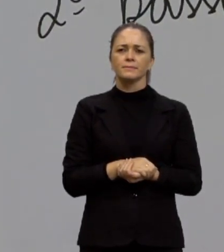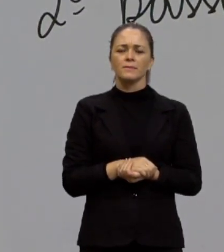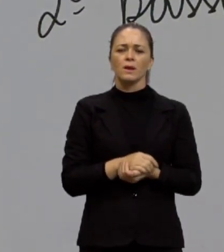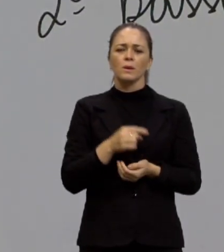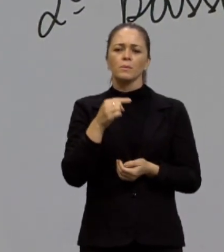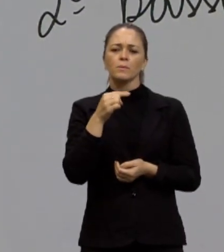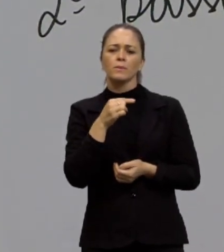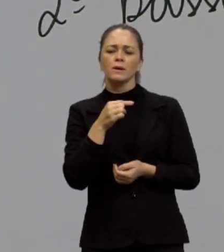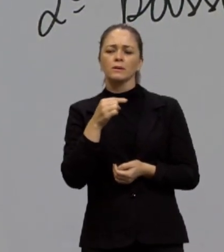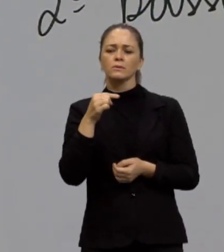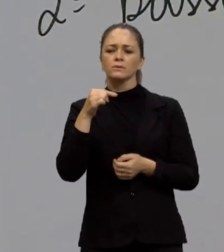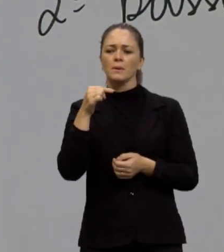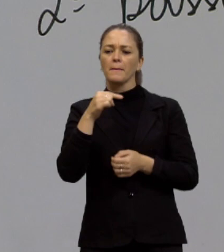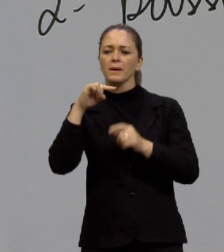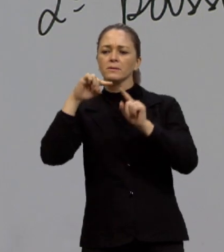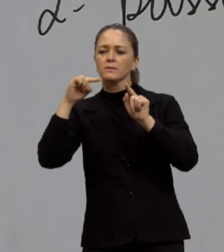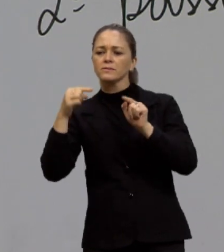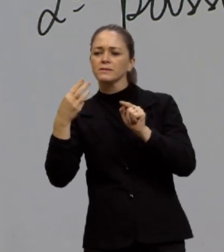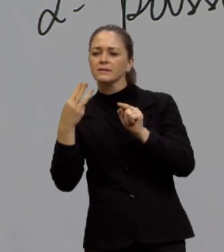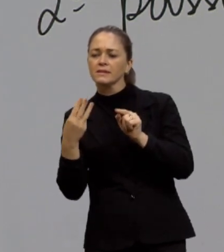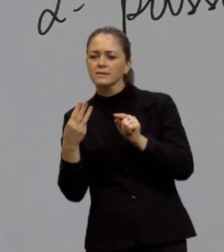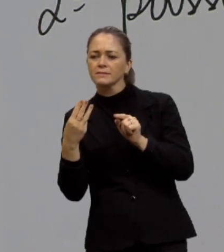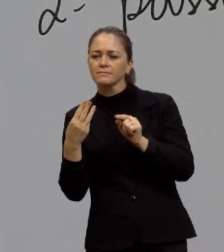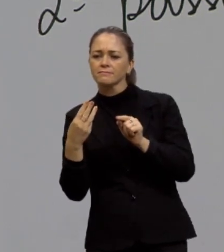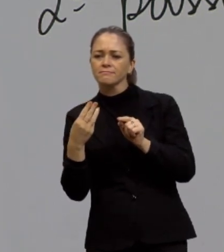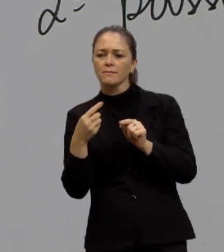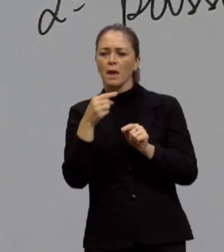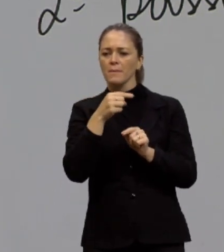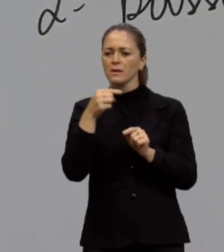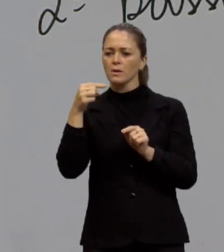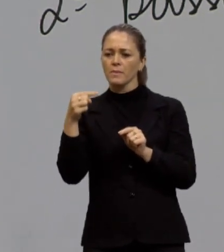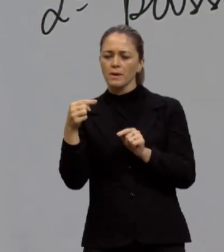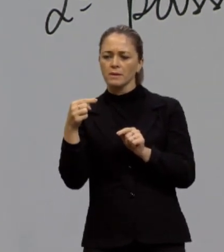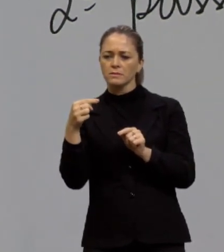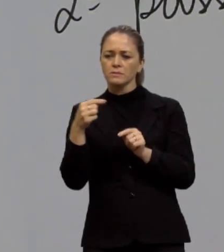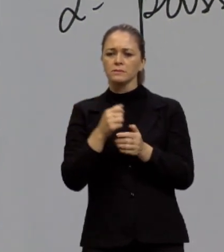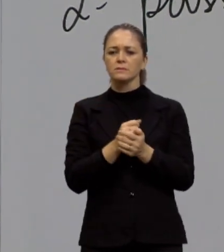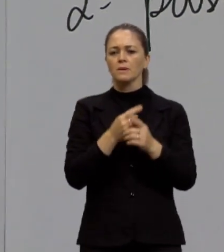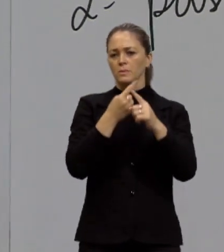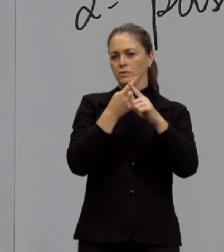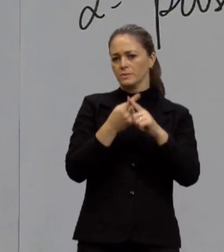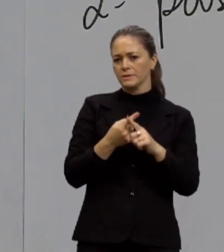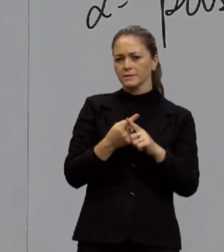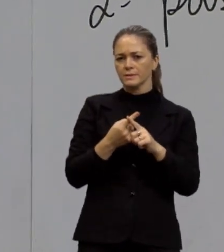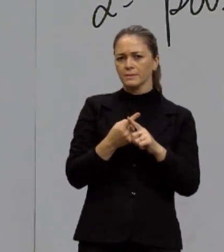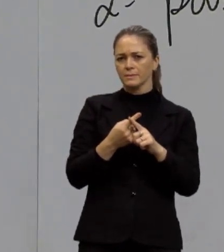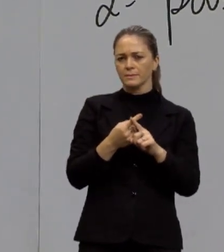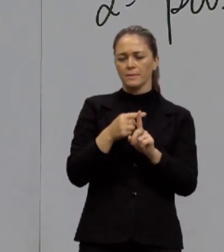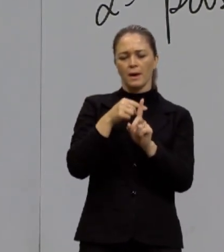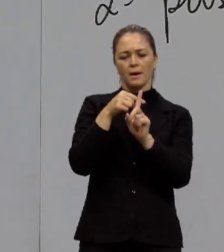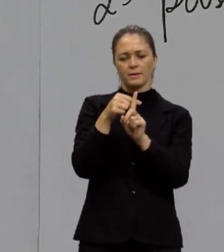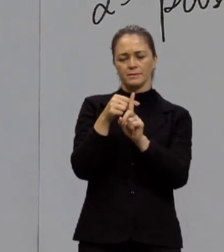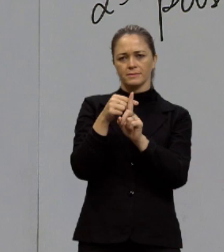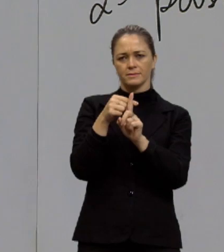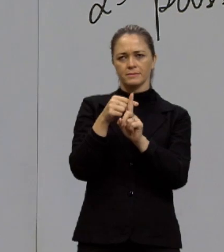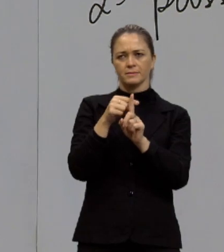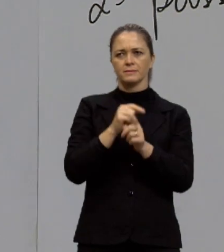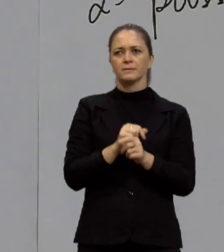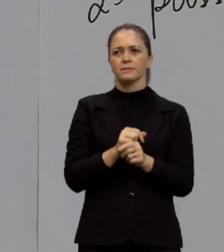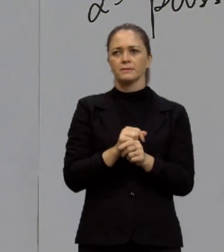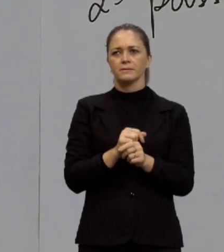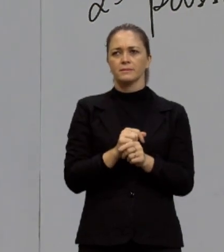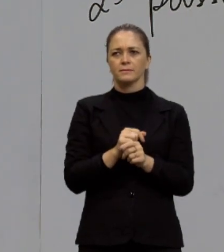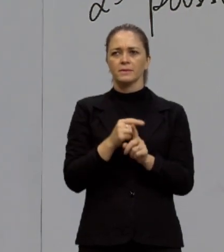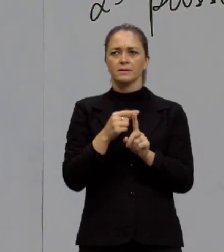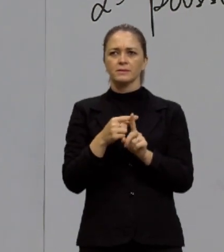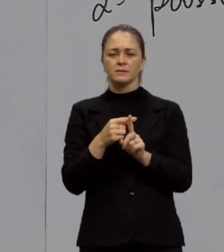Menos, menos 3. Dois sinais iguais. Sinais iguais, mais. Então, mais